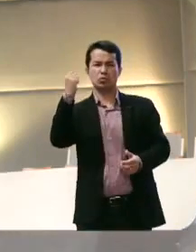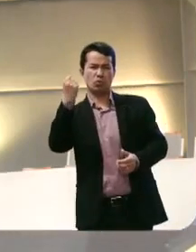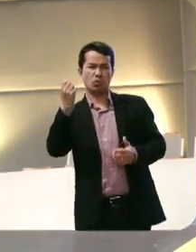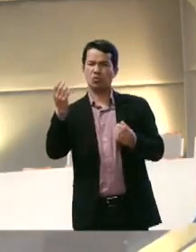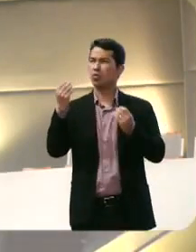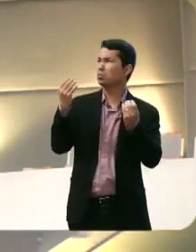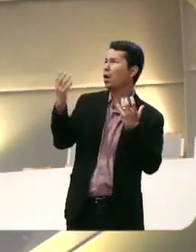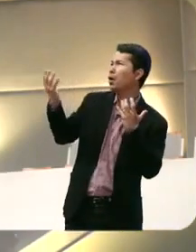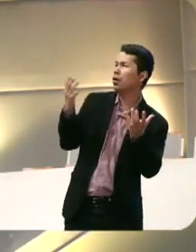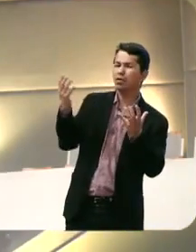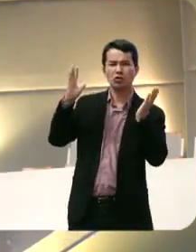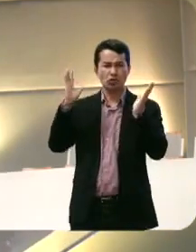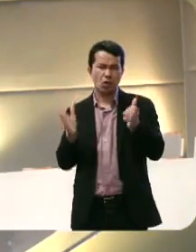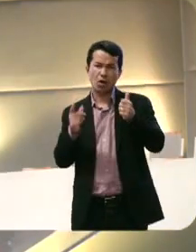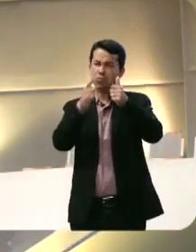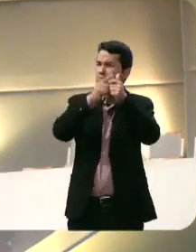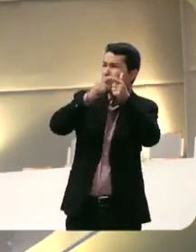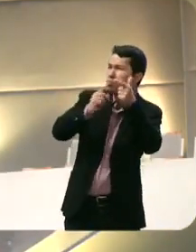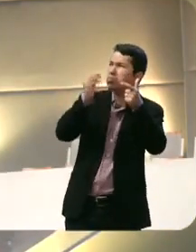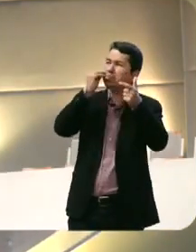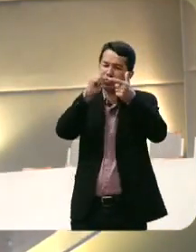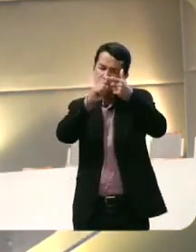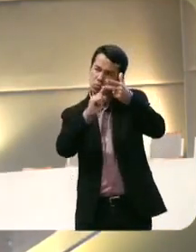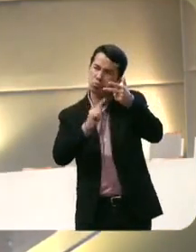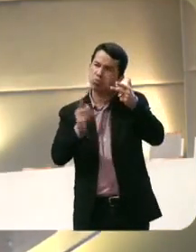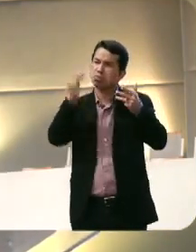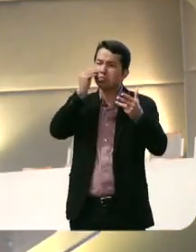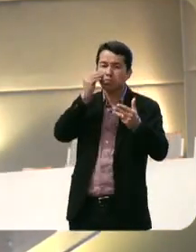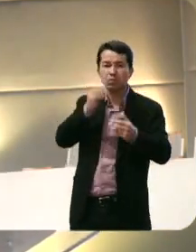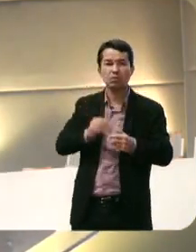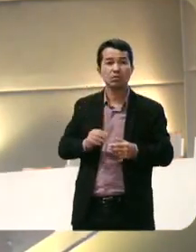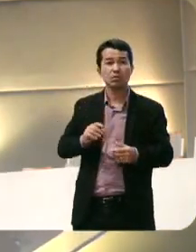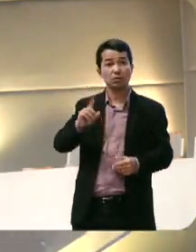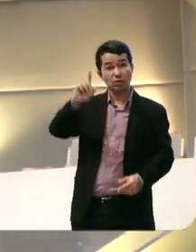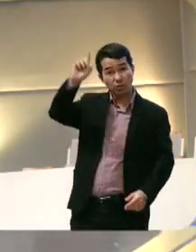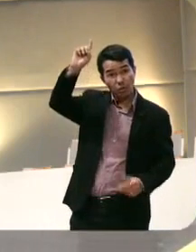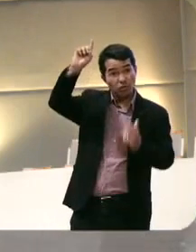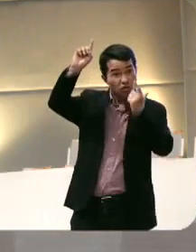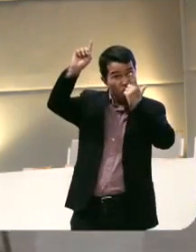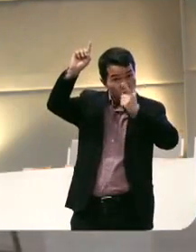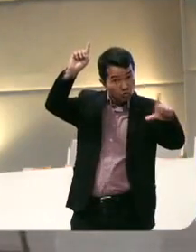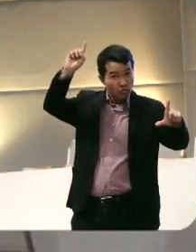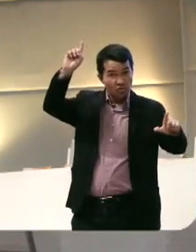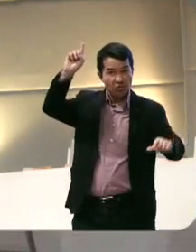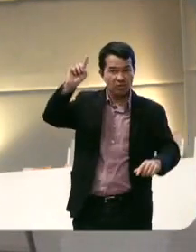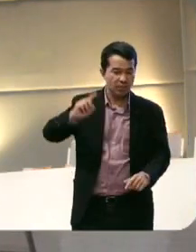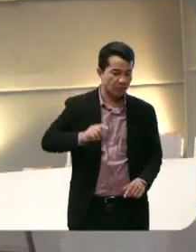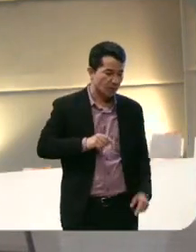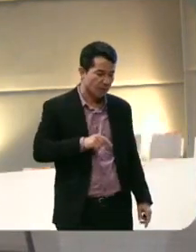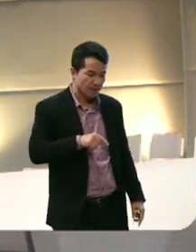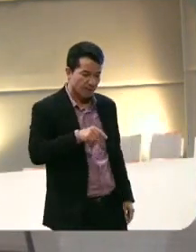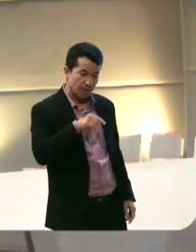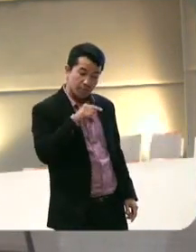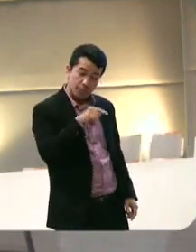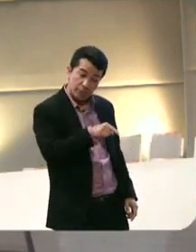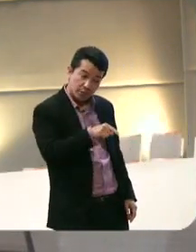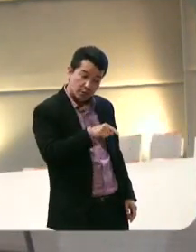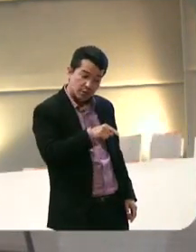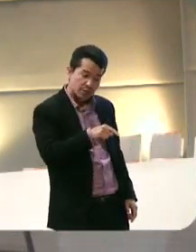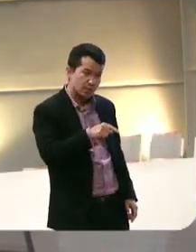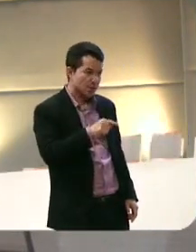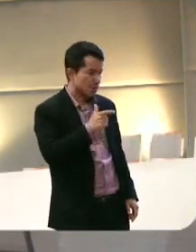que aconteceu, olha aqui como eu não conheço. E aí Deus falou para mim: você não tem